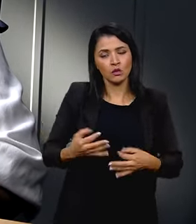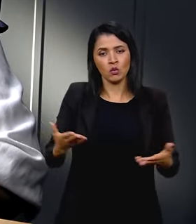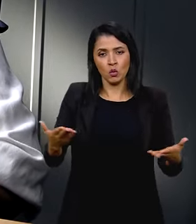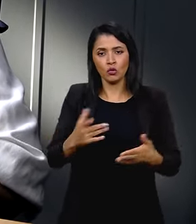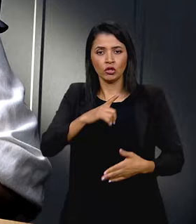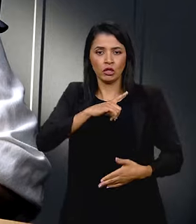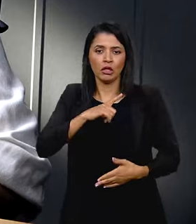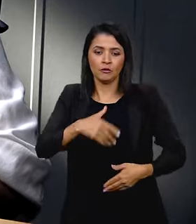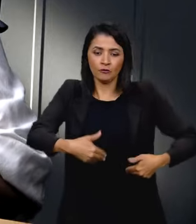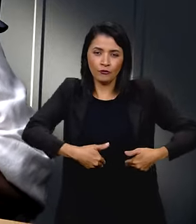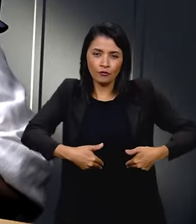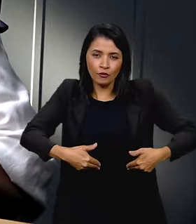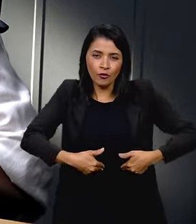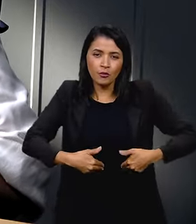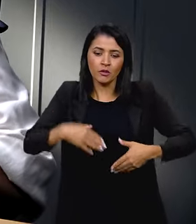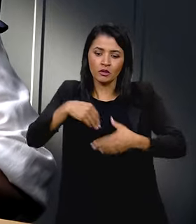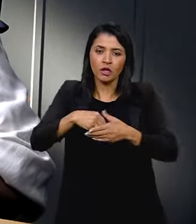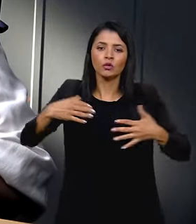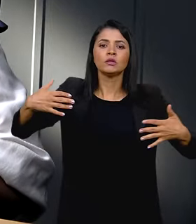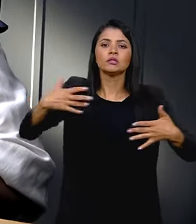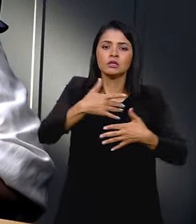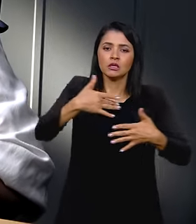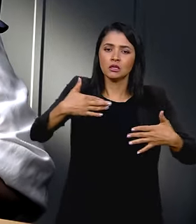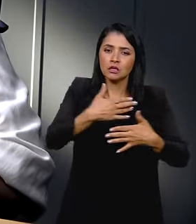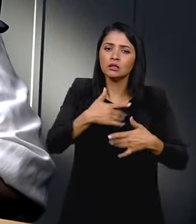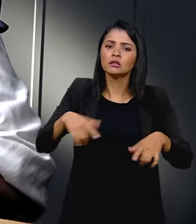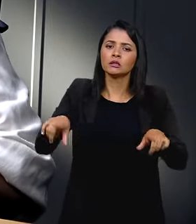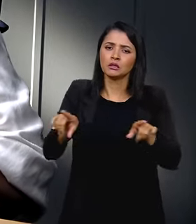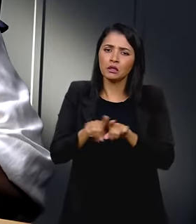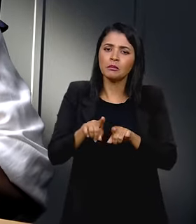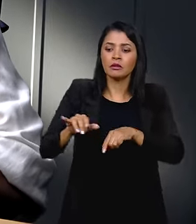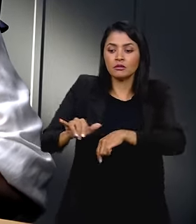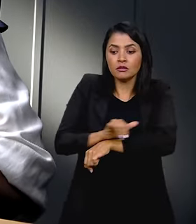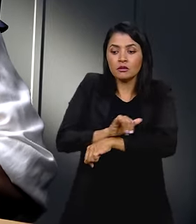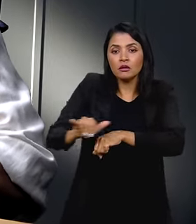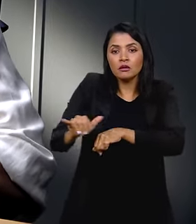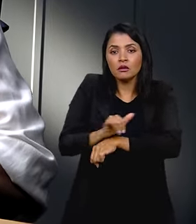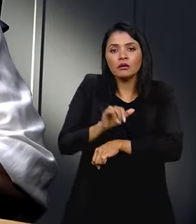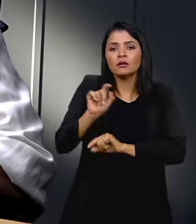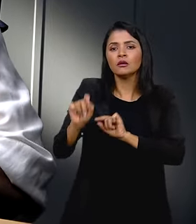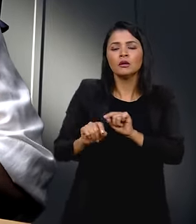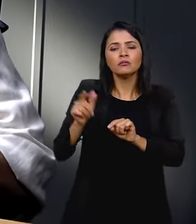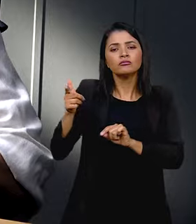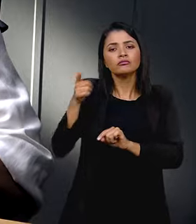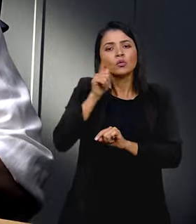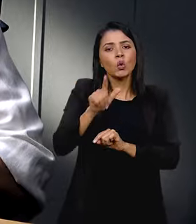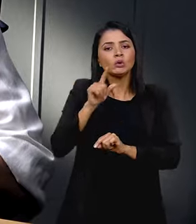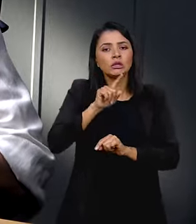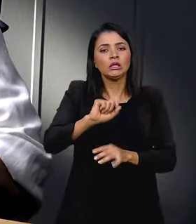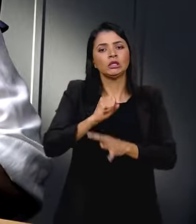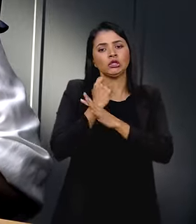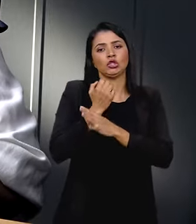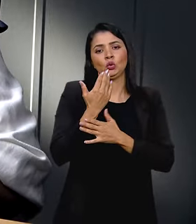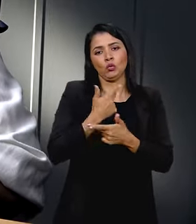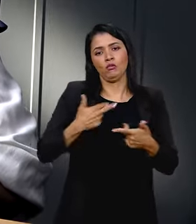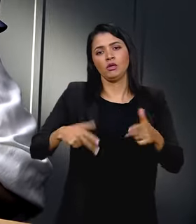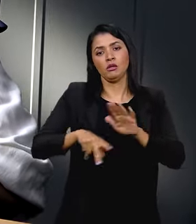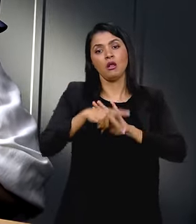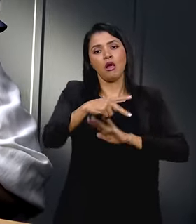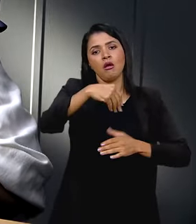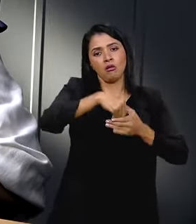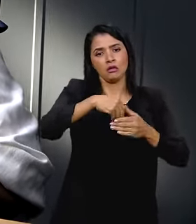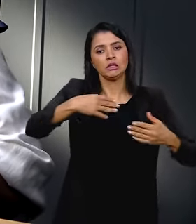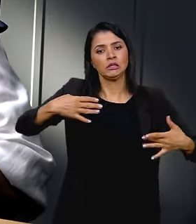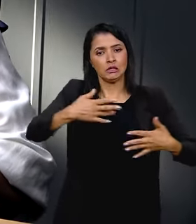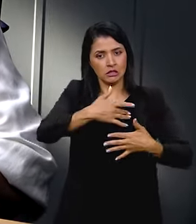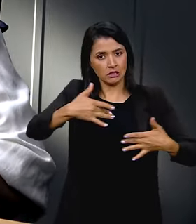tem a fome eh principalmente nas cidades a gente tem uma estratégia para conseguir abastecer garantir segurança alimentar nas